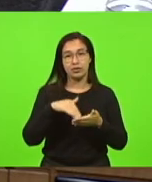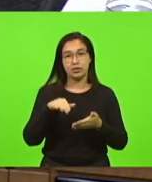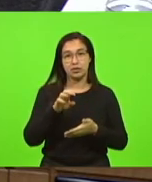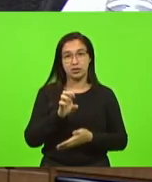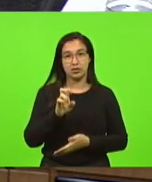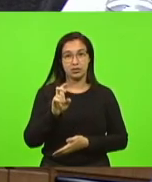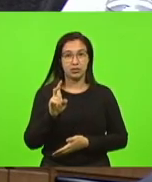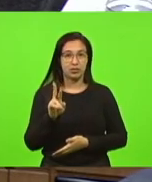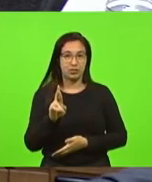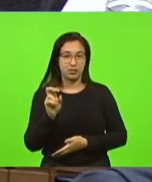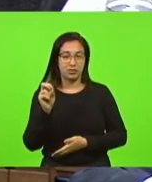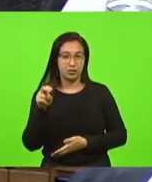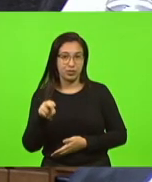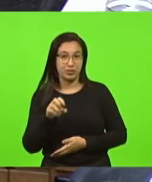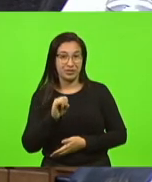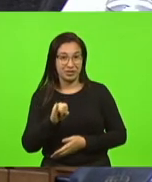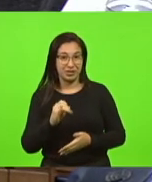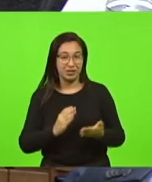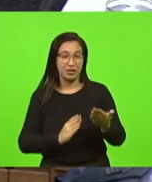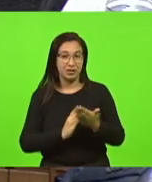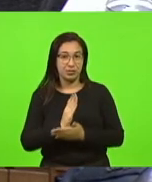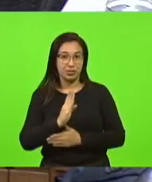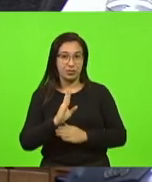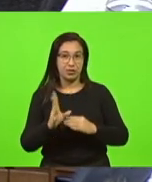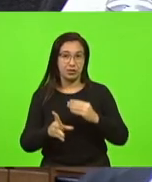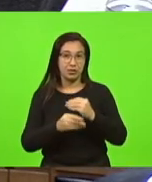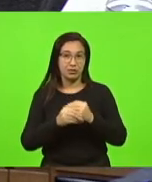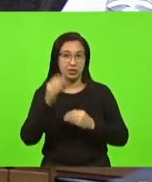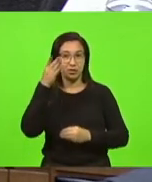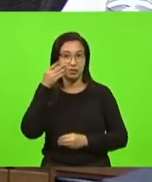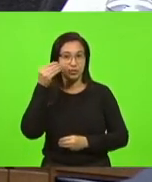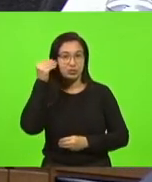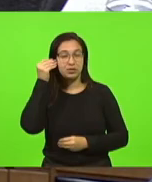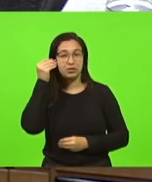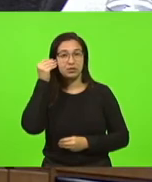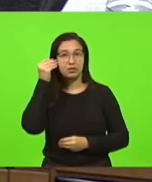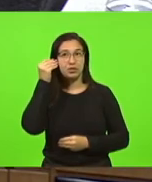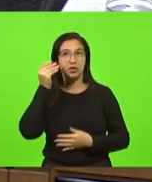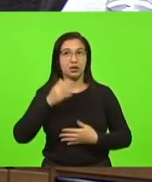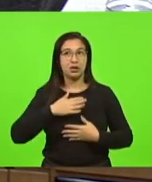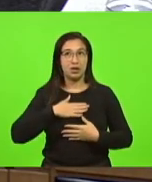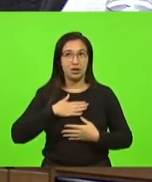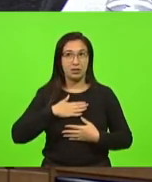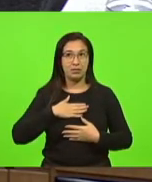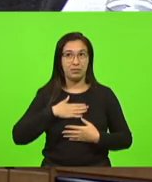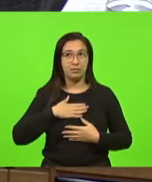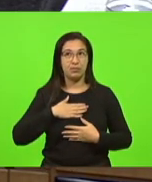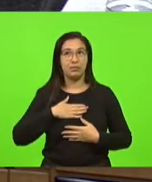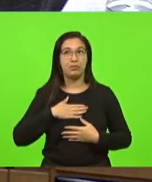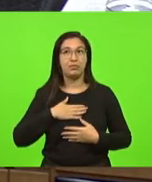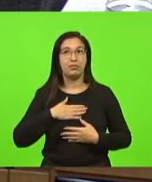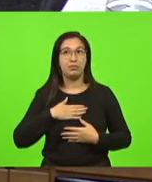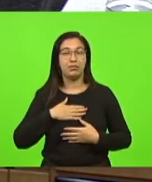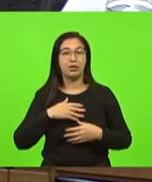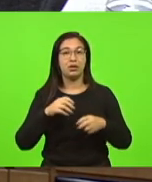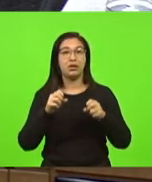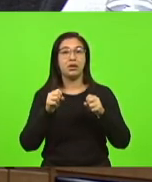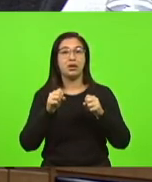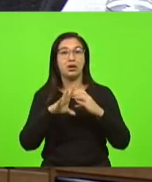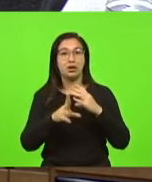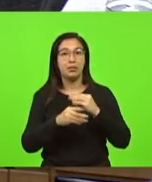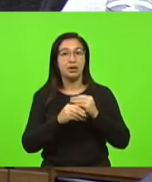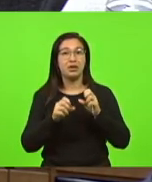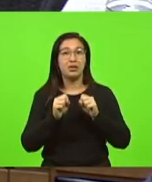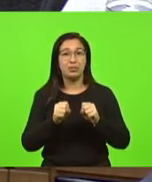que, aprovando a emenda da deputada Luciane Carminati, a emenda que foi aprovada de Milton na comissão, ela fica prejudicada, ela não